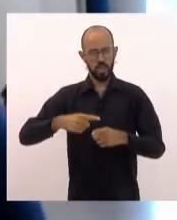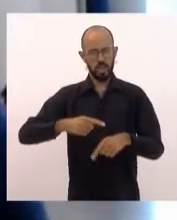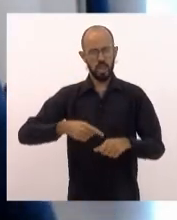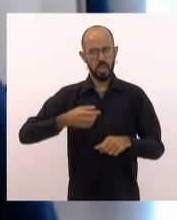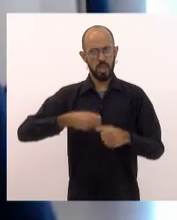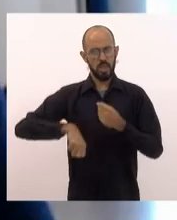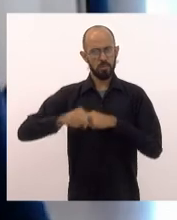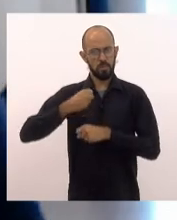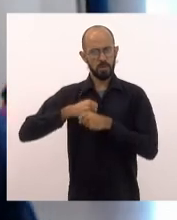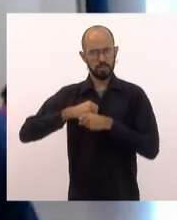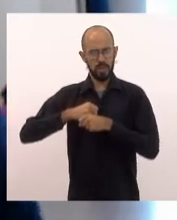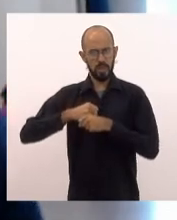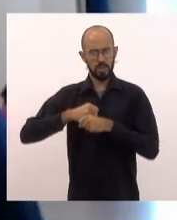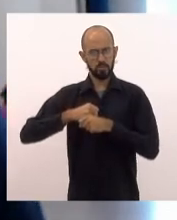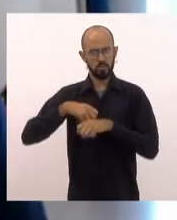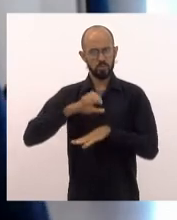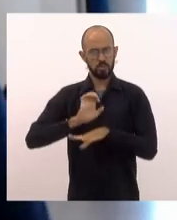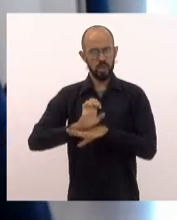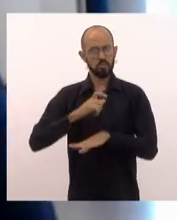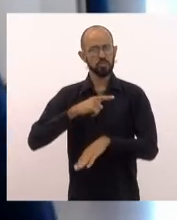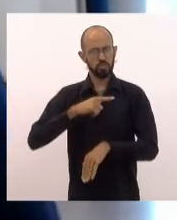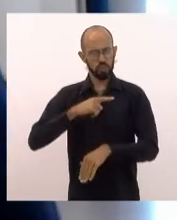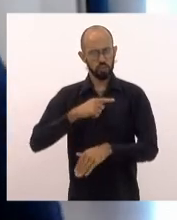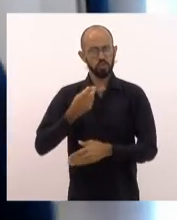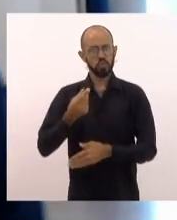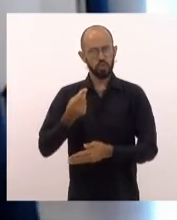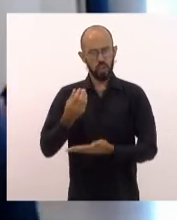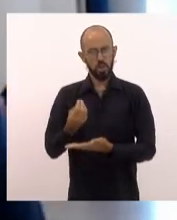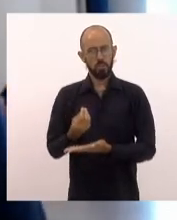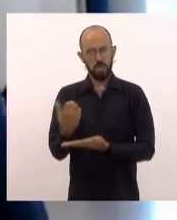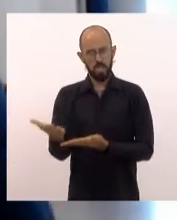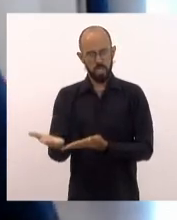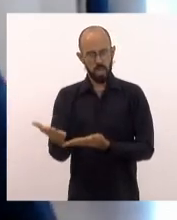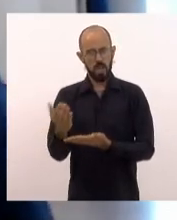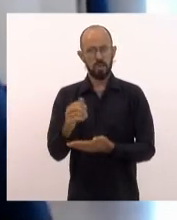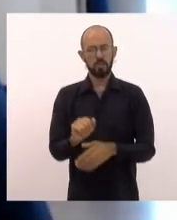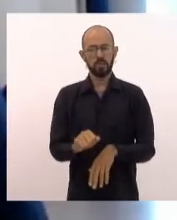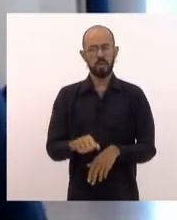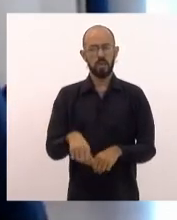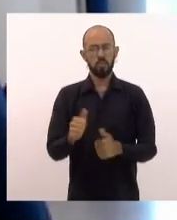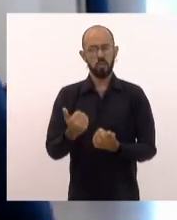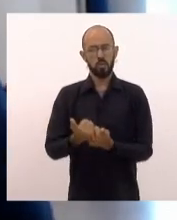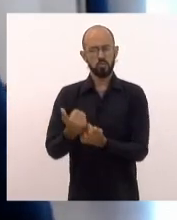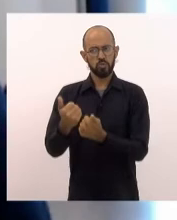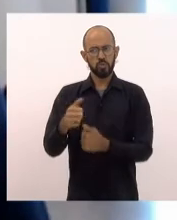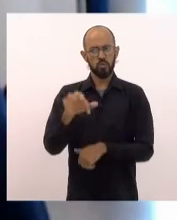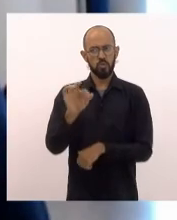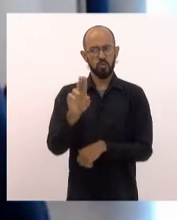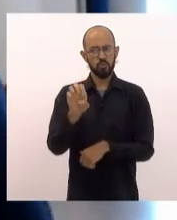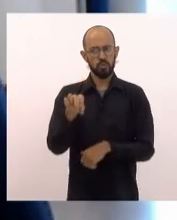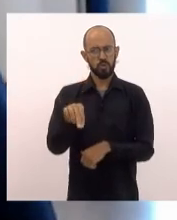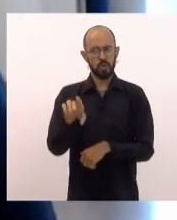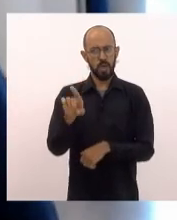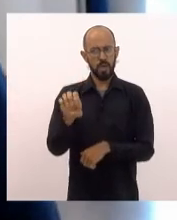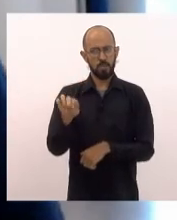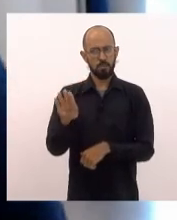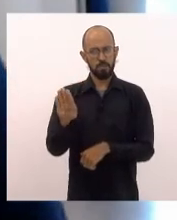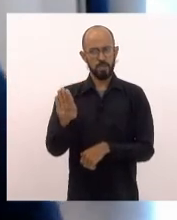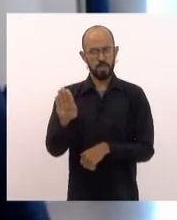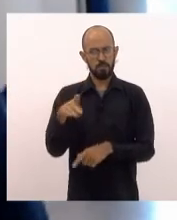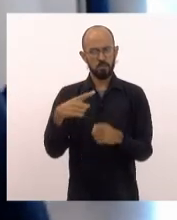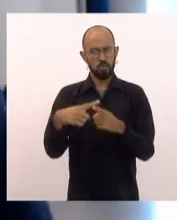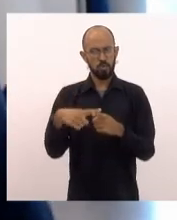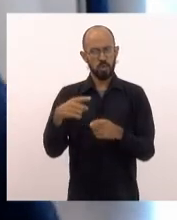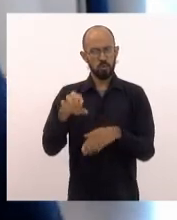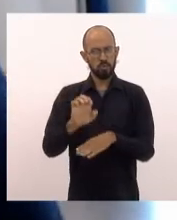Estado teve dinheiro para dar o auxílio tecnológico, teve dinheiro para dar o abono Fundeb, porque, na verdade, o Estado está gastando muito